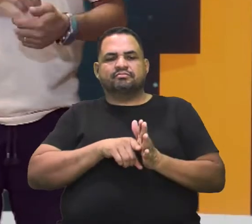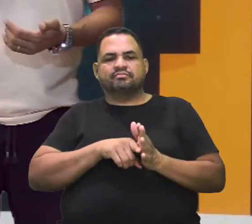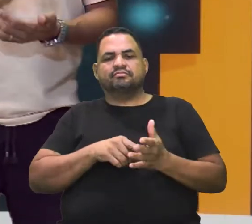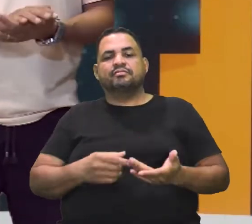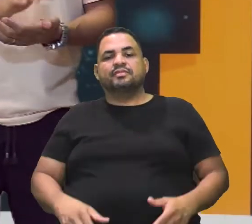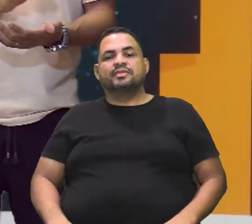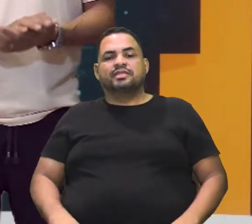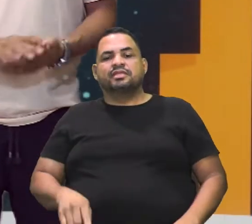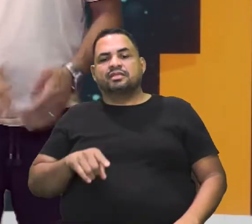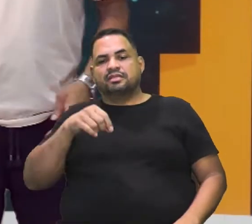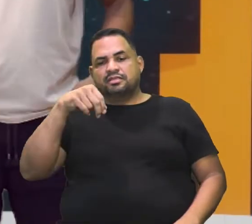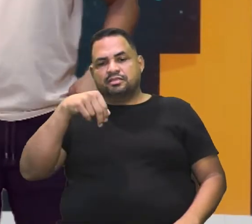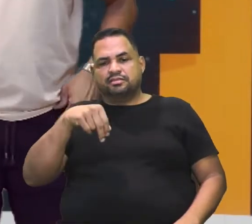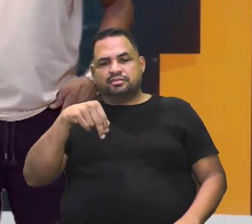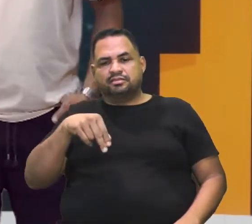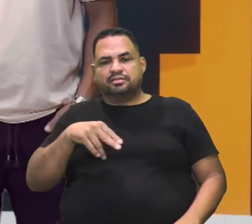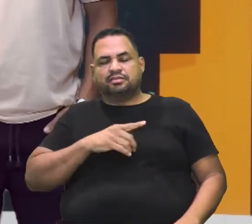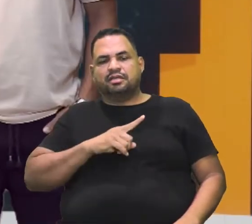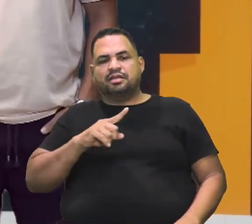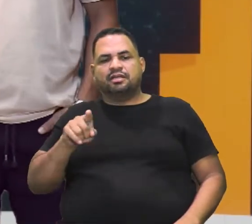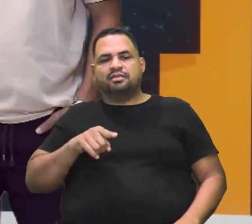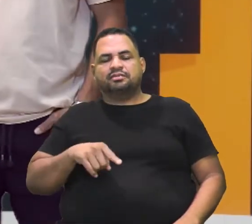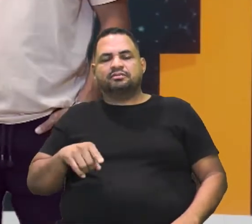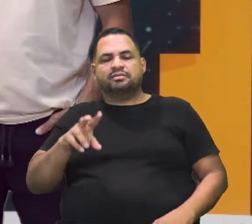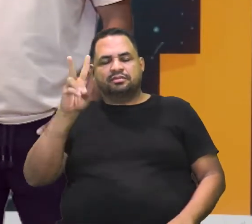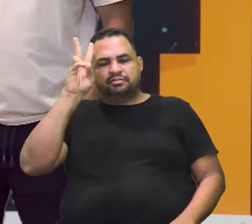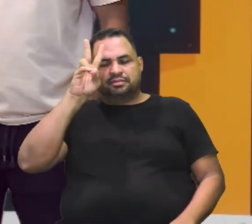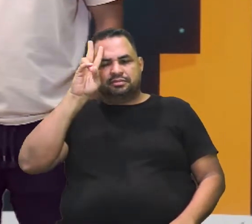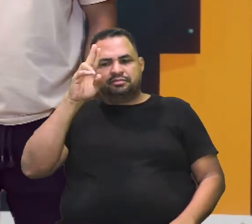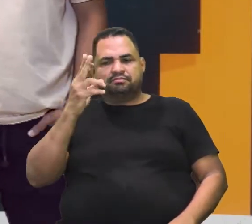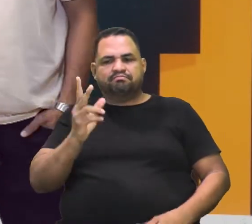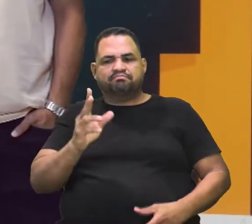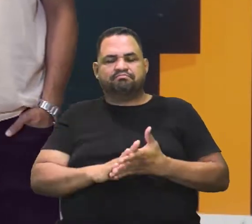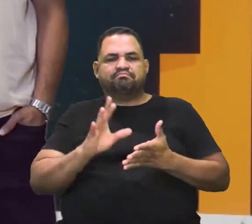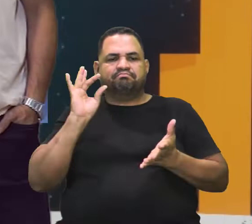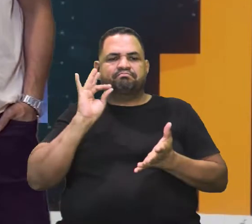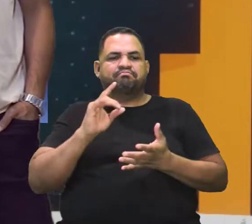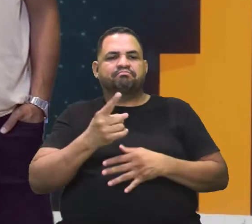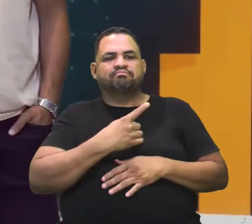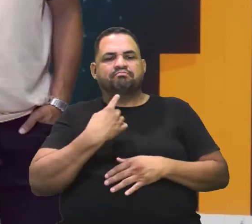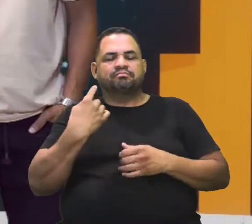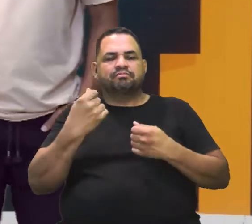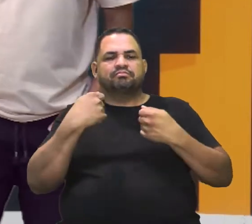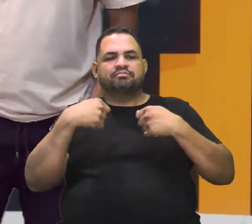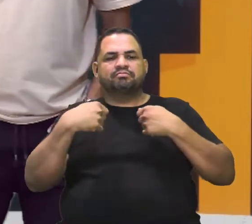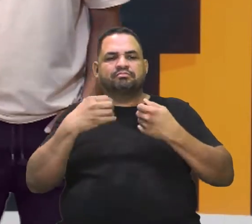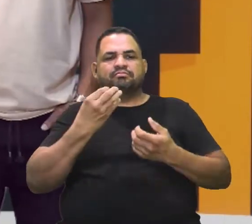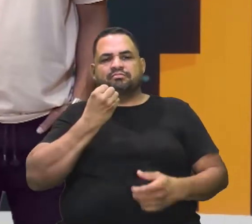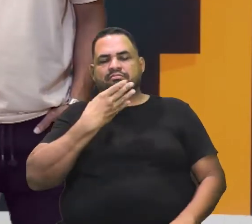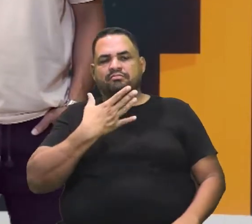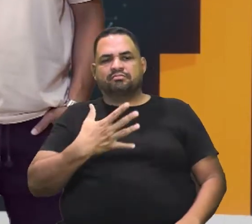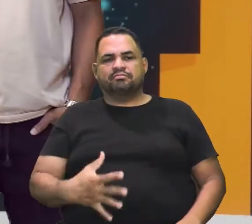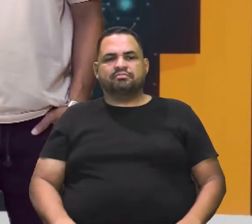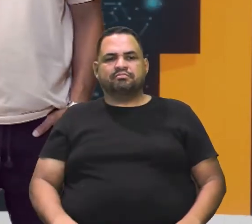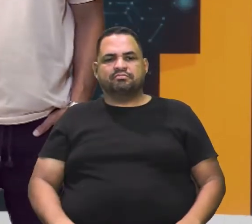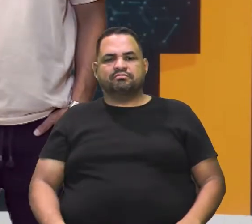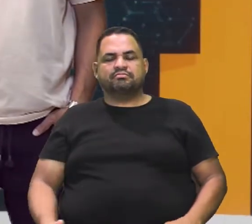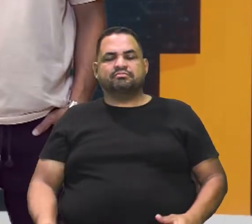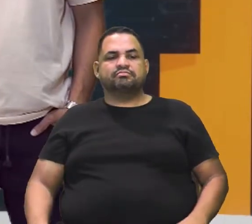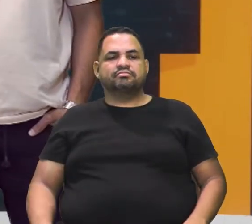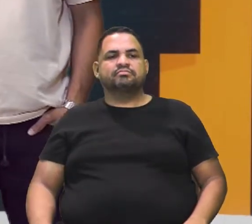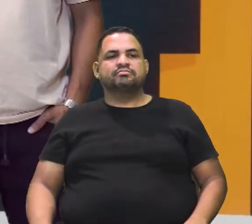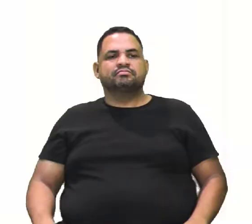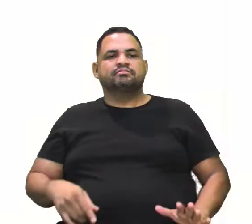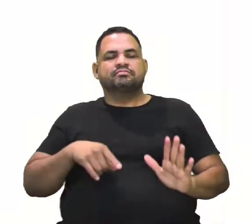inteiro e é racional, tá? E aí vamos relembrando, tá? Esses fatores aí que nós vamos precisar. É bom, tá? Faz